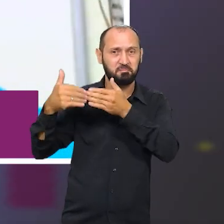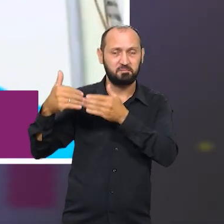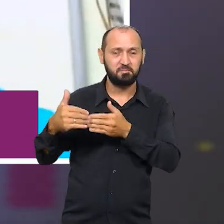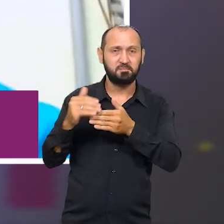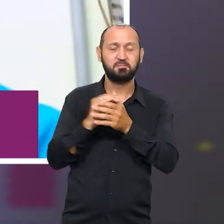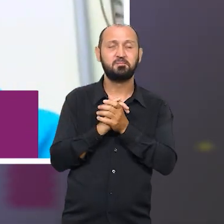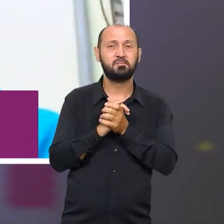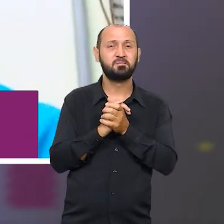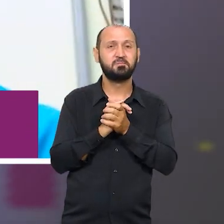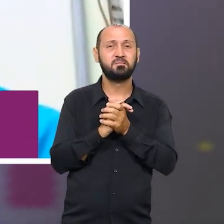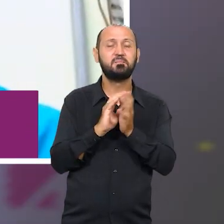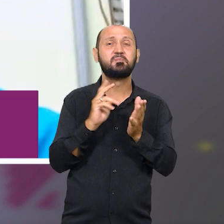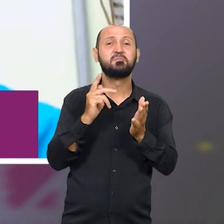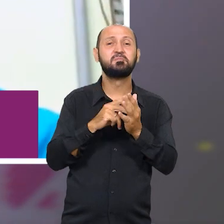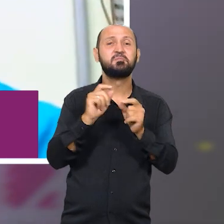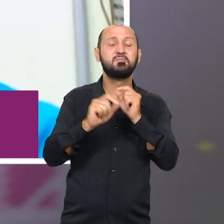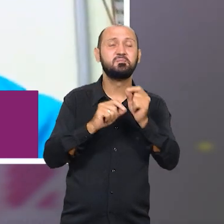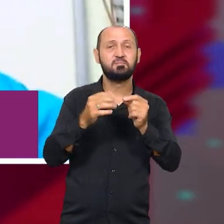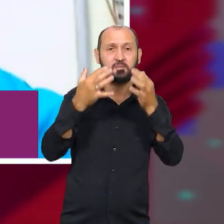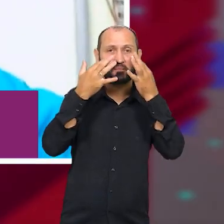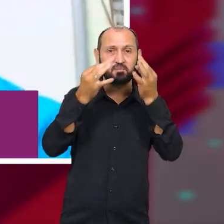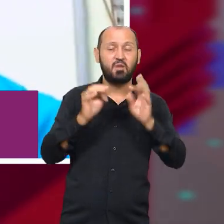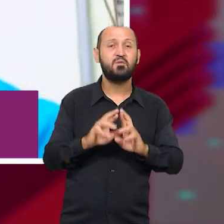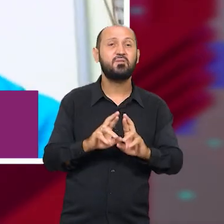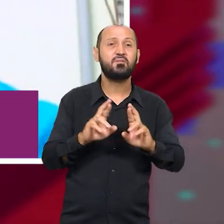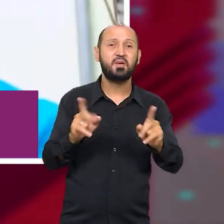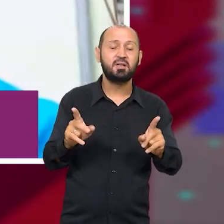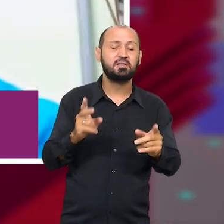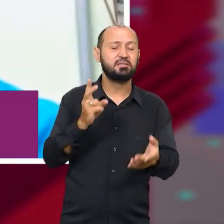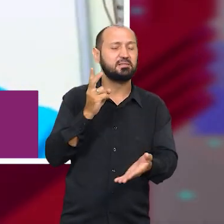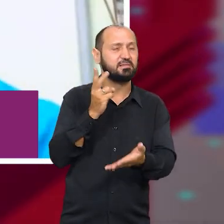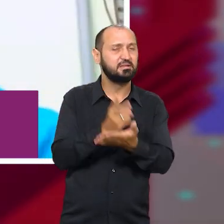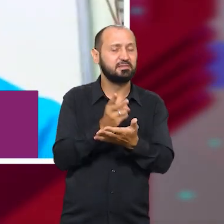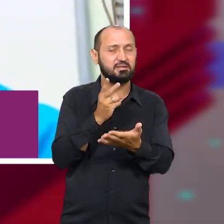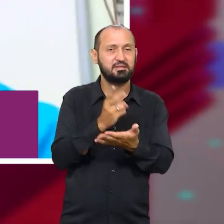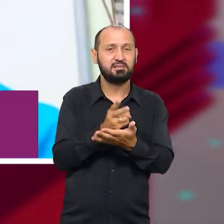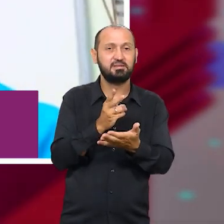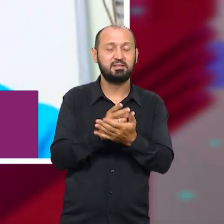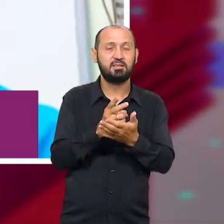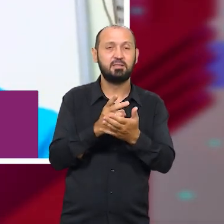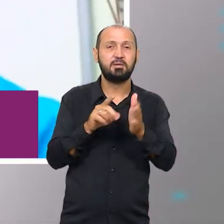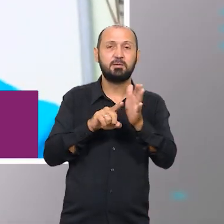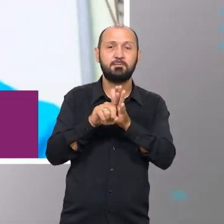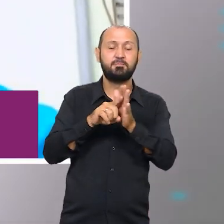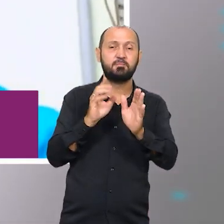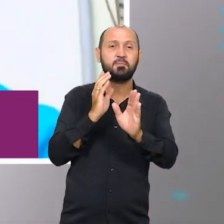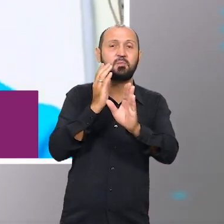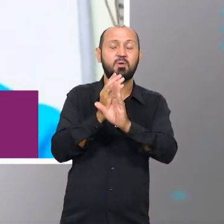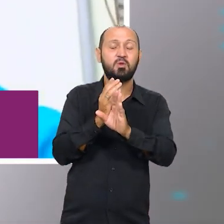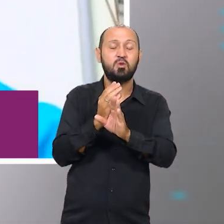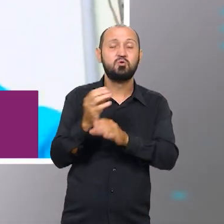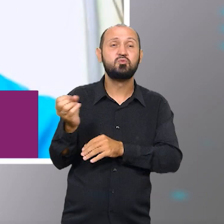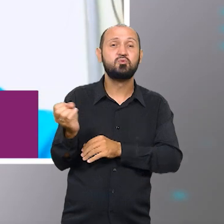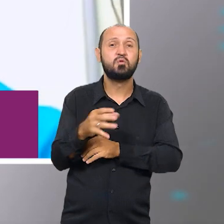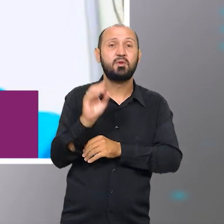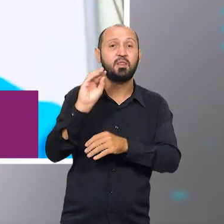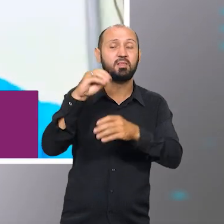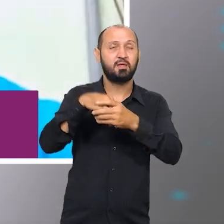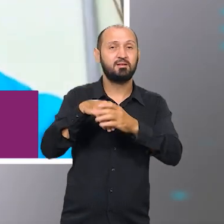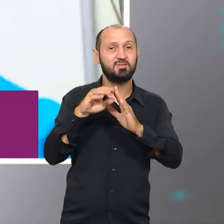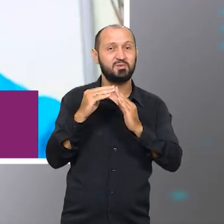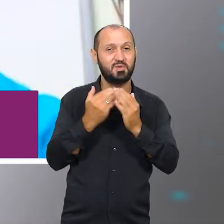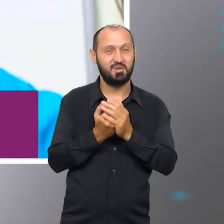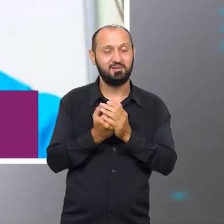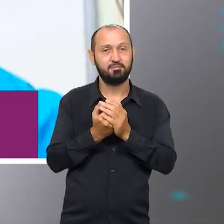nos bastidores, na verdade, quem tinha um olhar mais diferenciado que a maioria dos diagnósticos mais